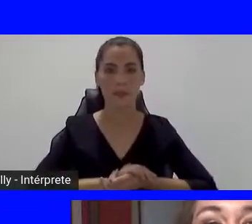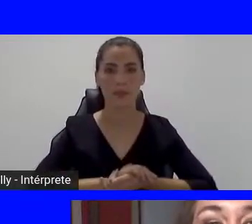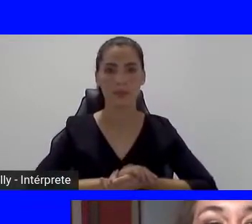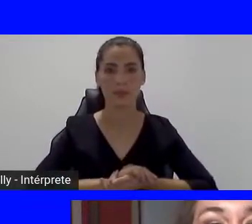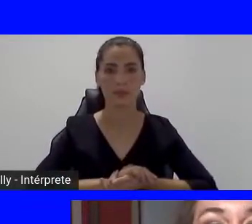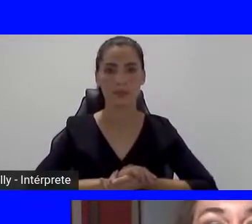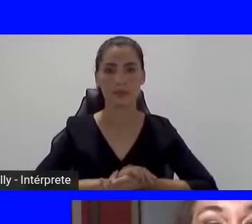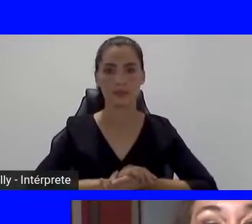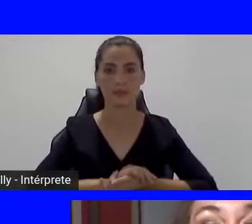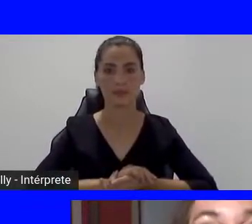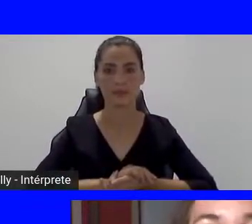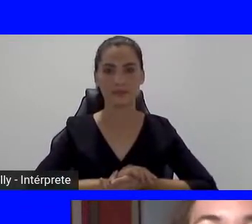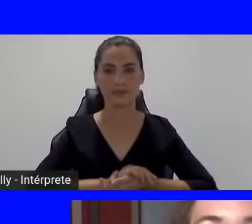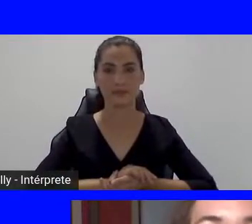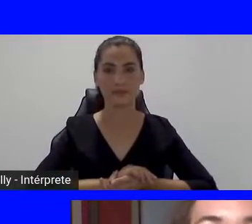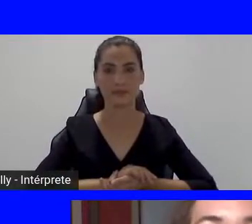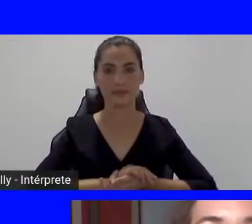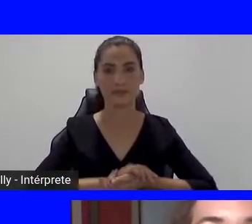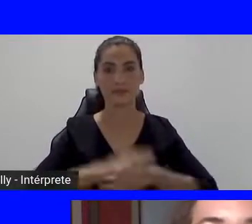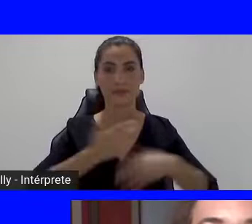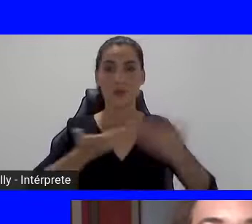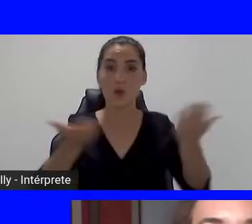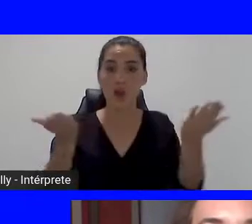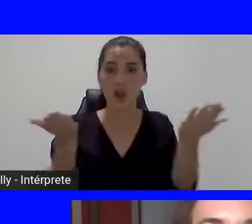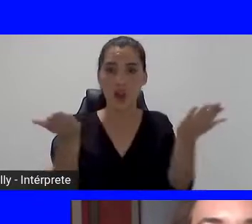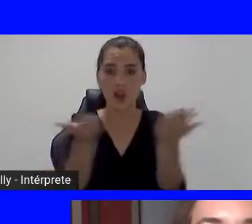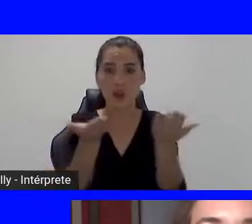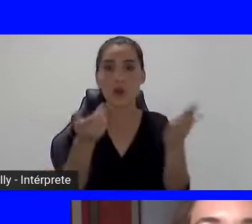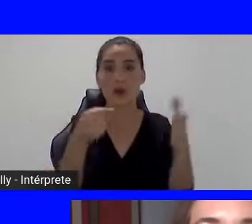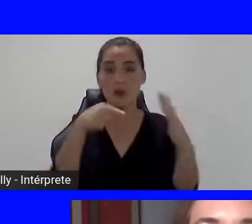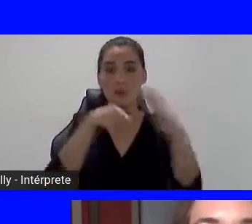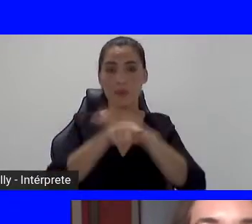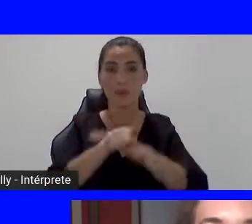Vamos agora com uma pergunta do Rodolfo.